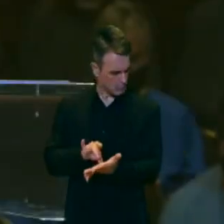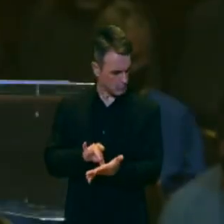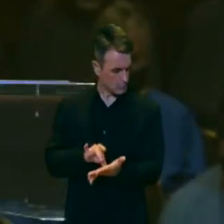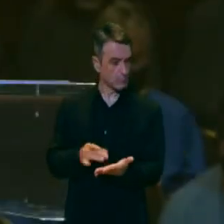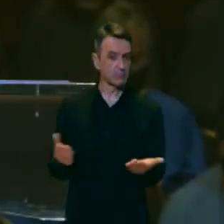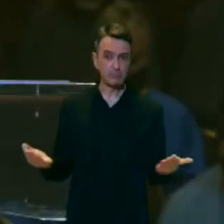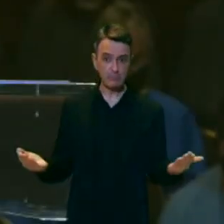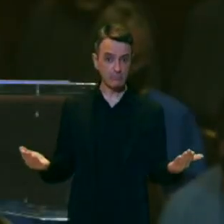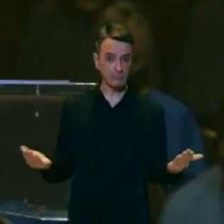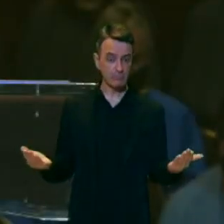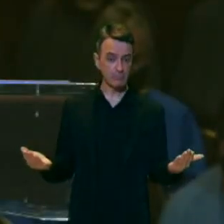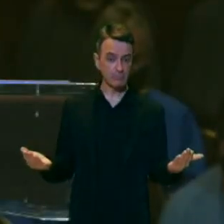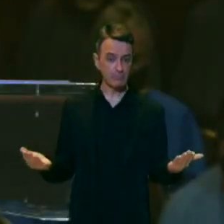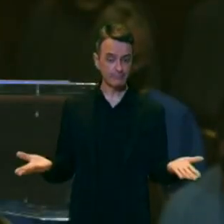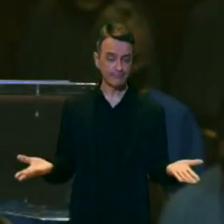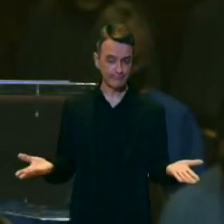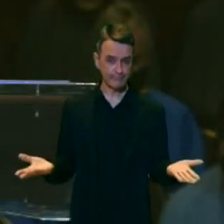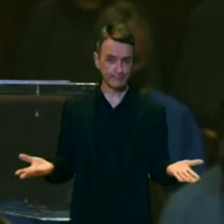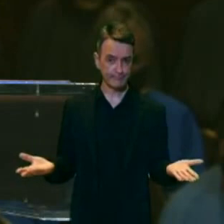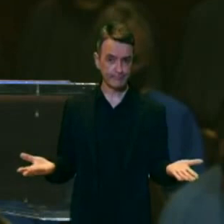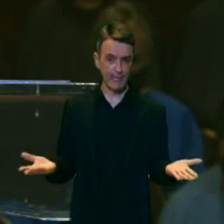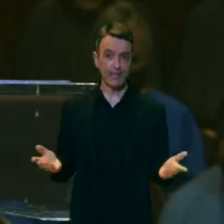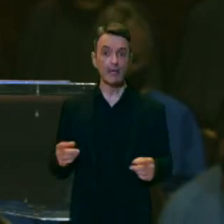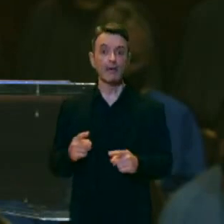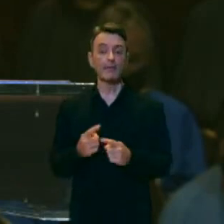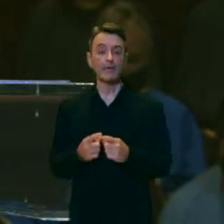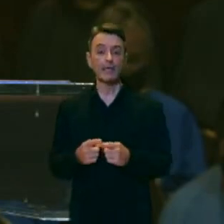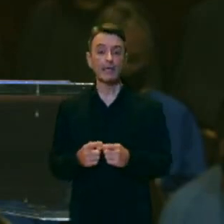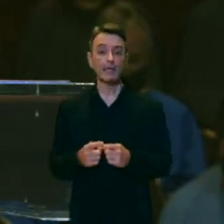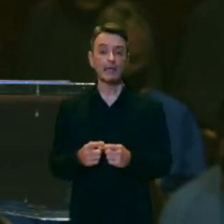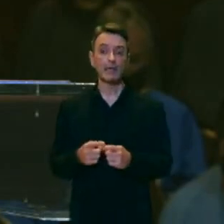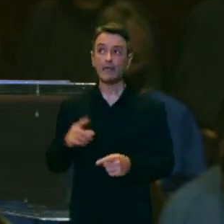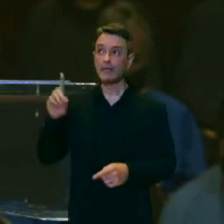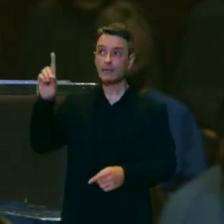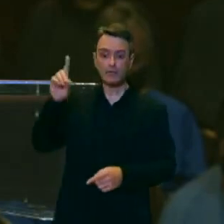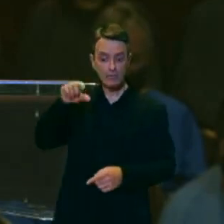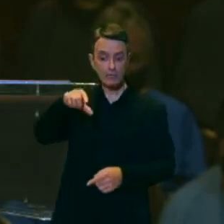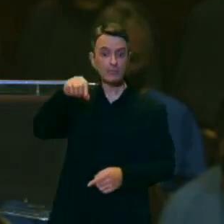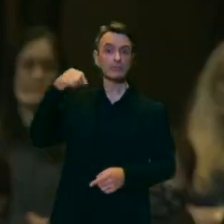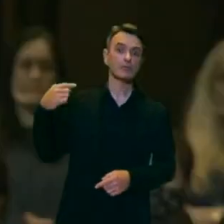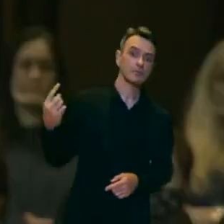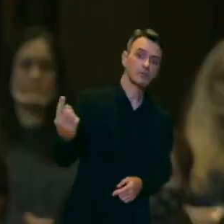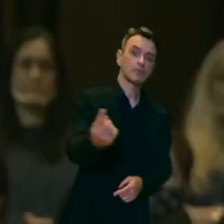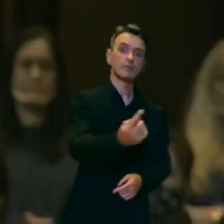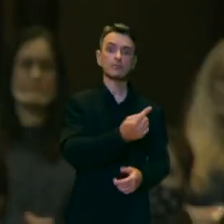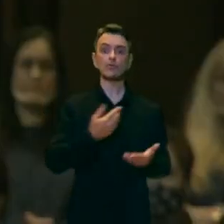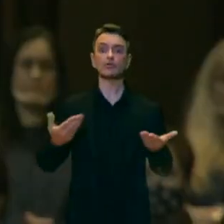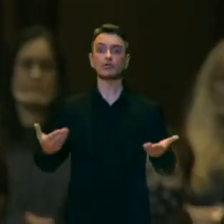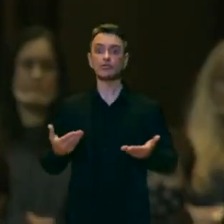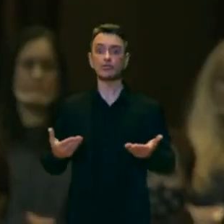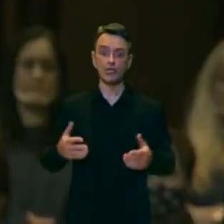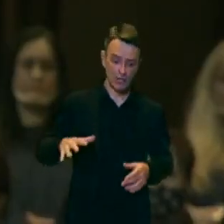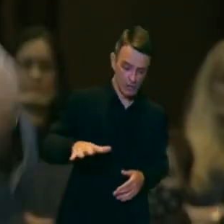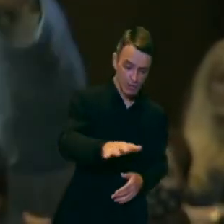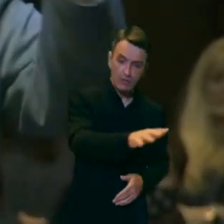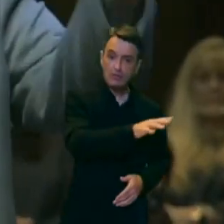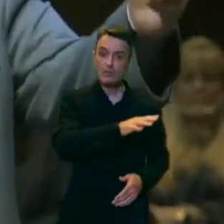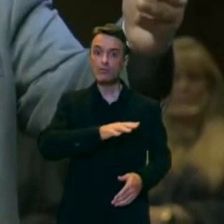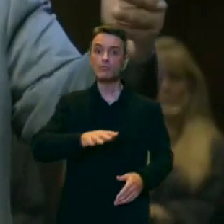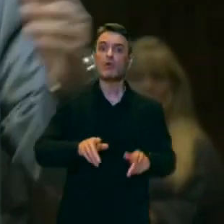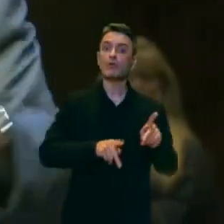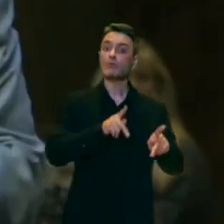ser a consciência profética no meio de uma nação. Sabe o que é consciência profética? É não estar